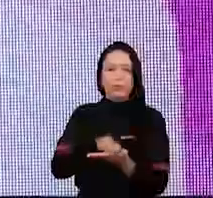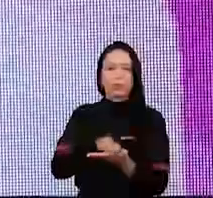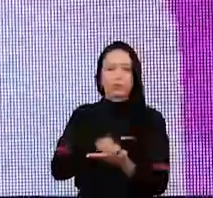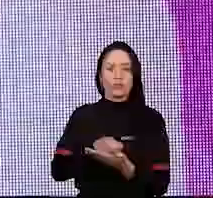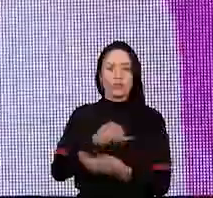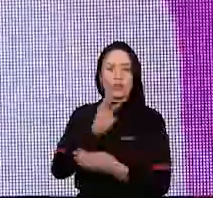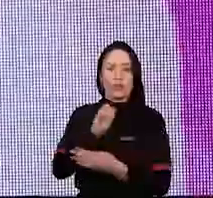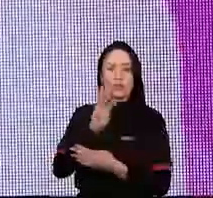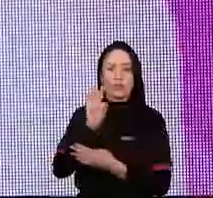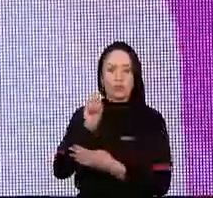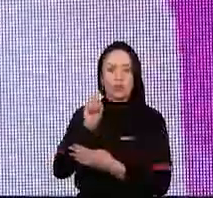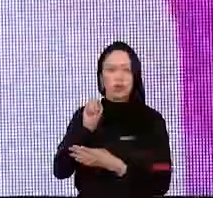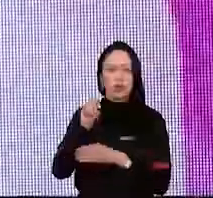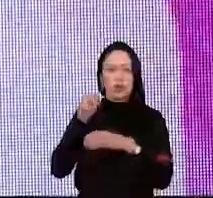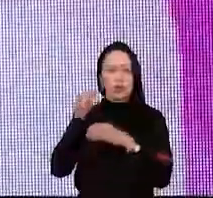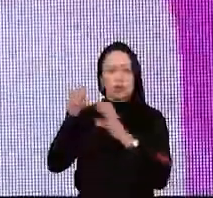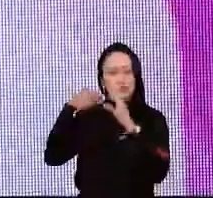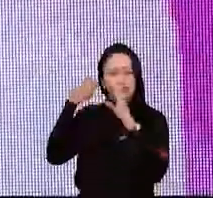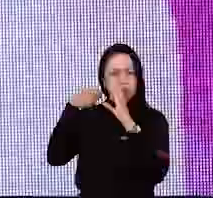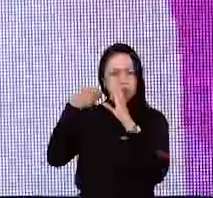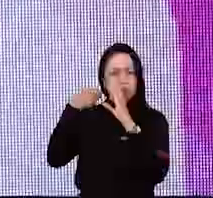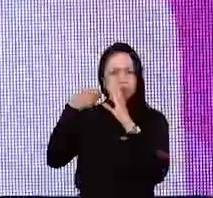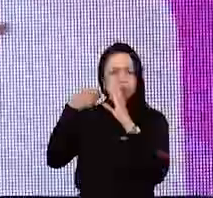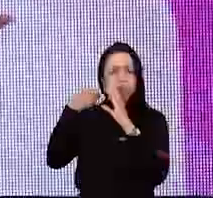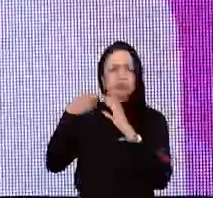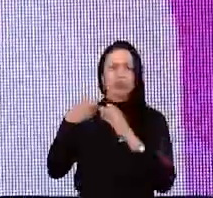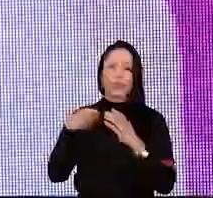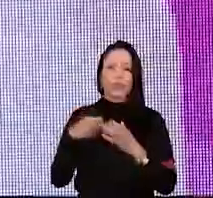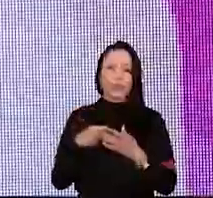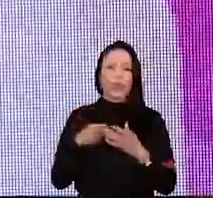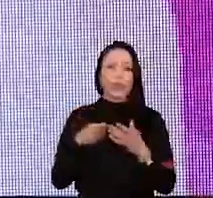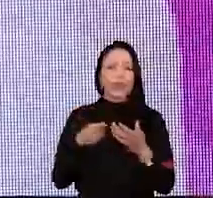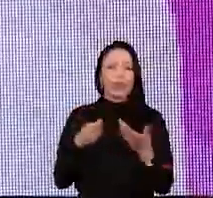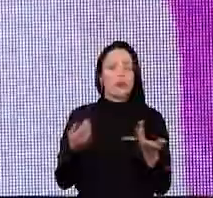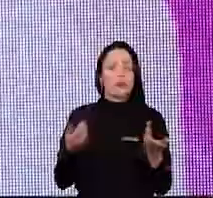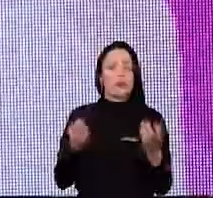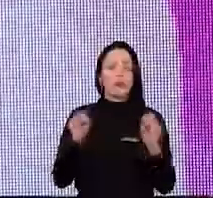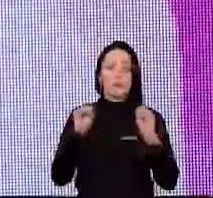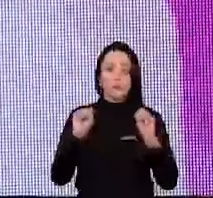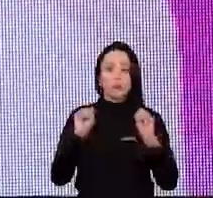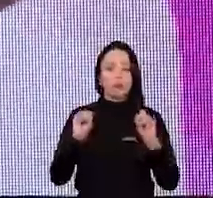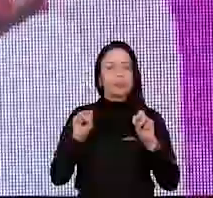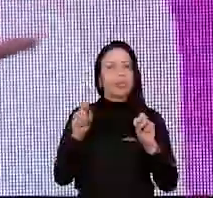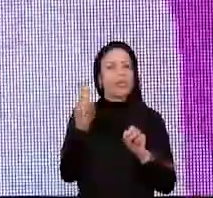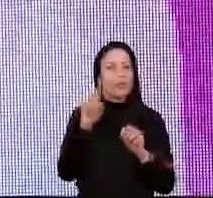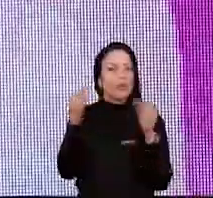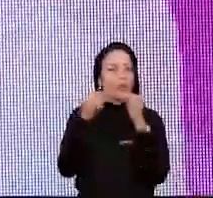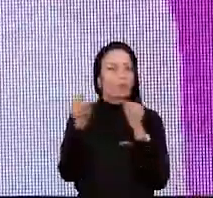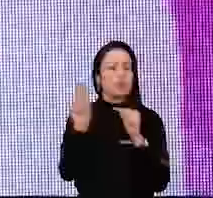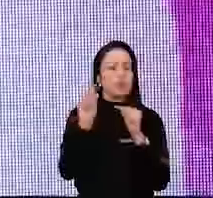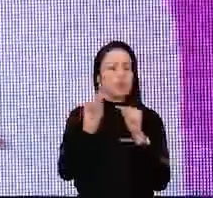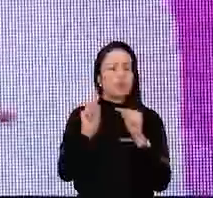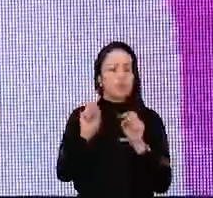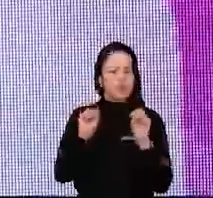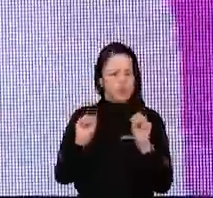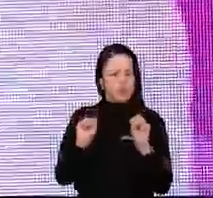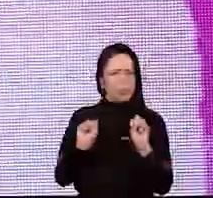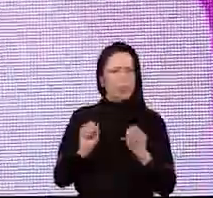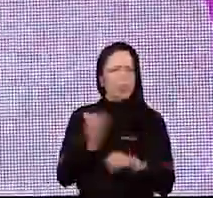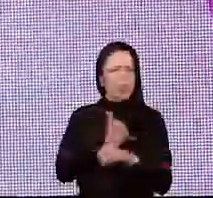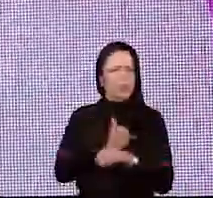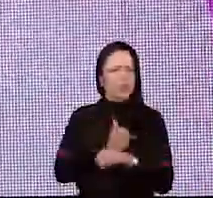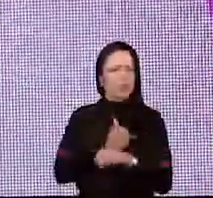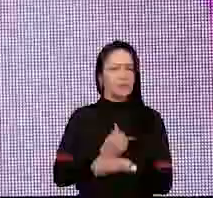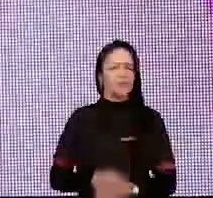da otoendoscopia em algumas raças? Alguma condição que ela possa não necessariamente ser realizada